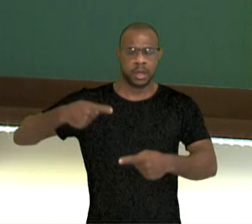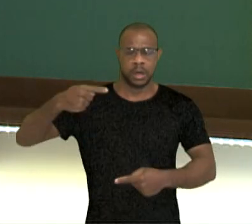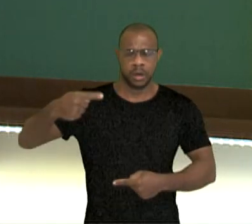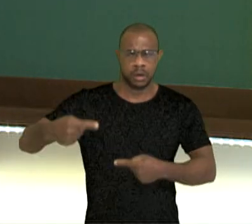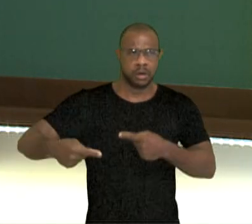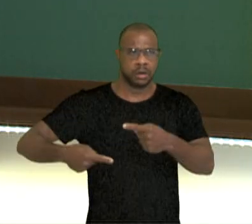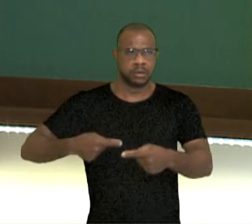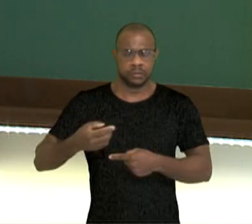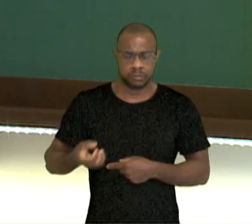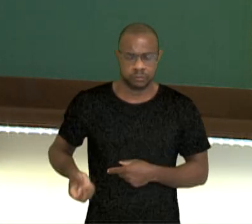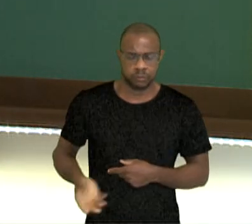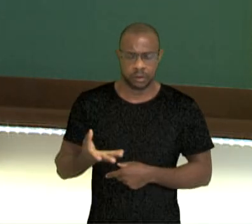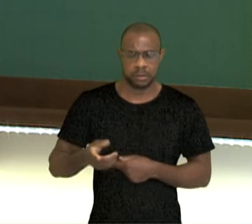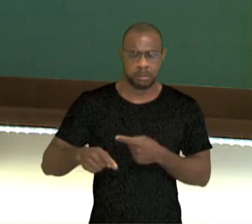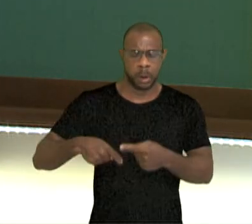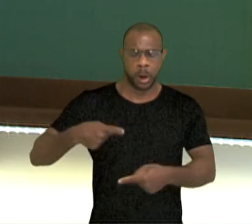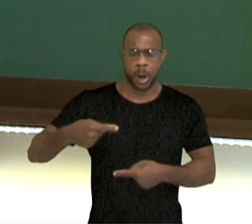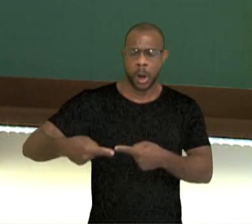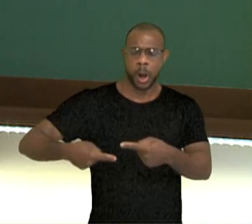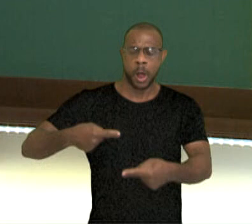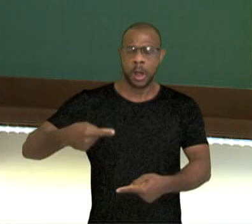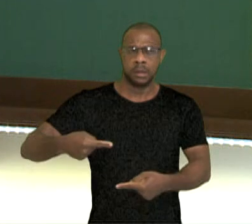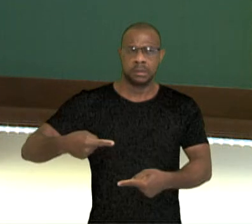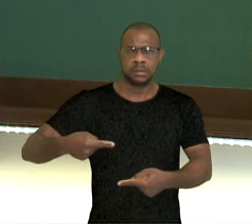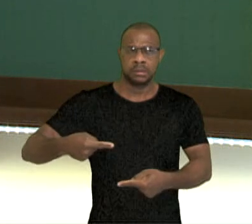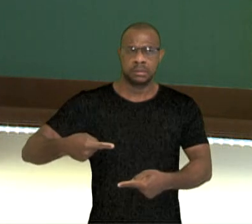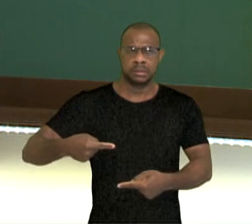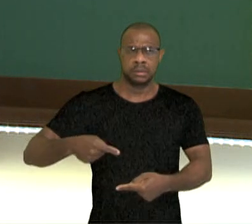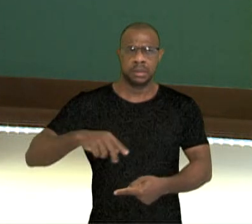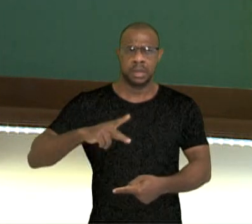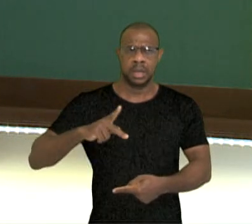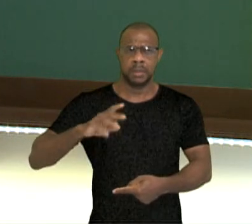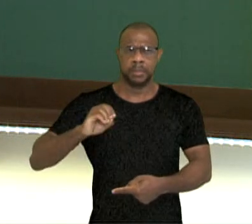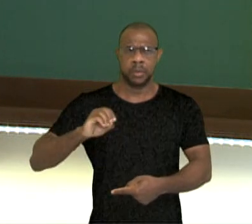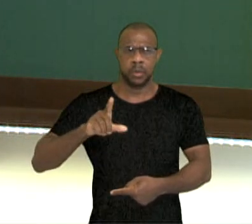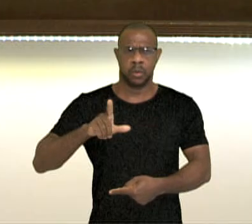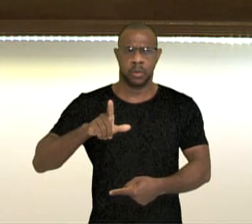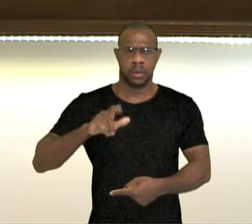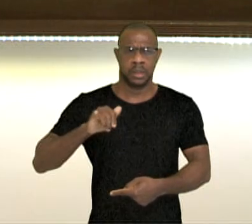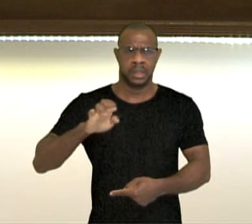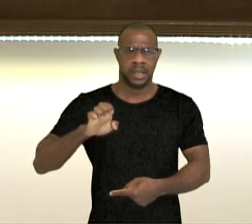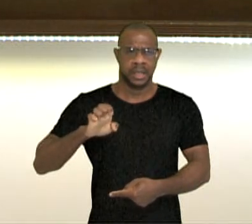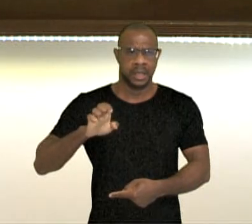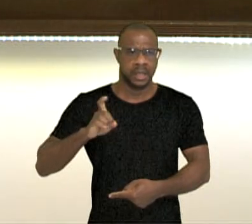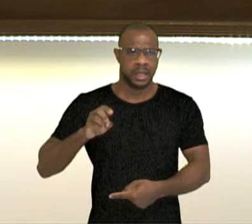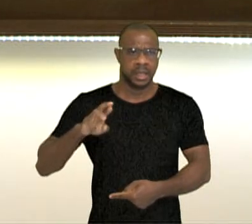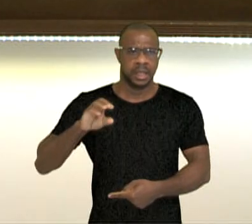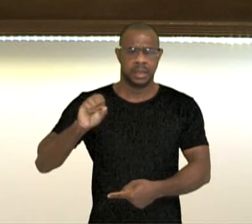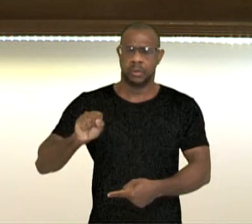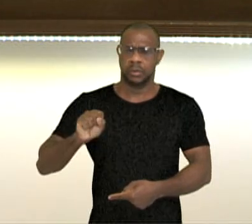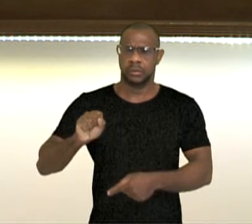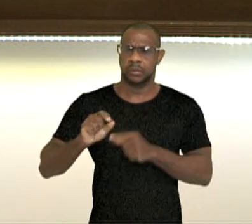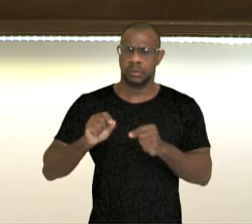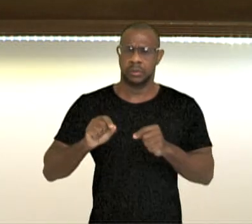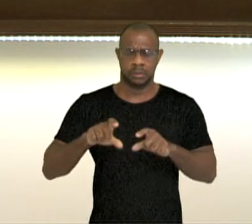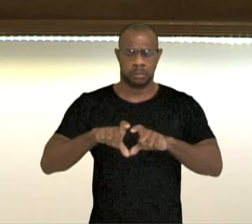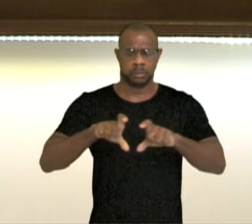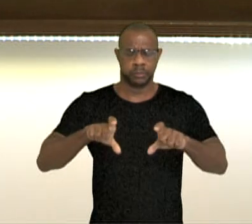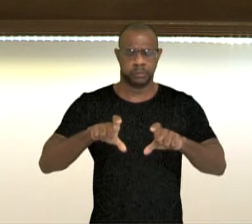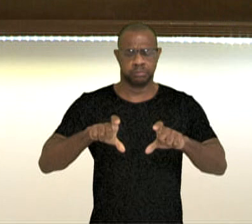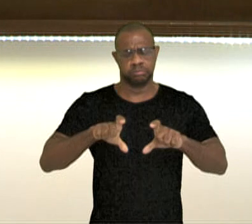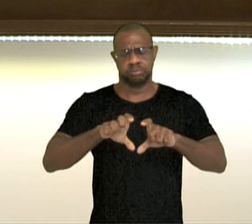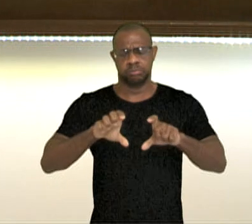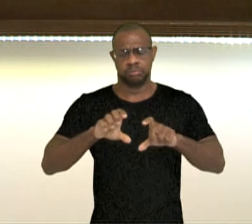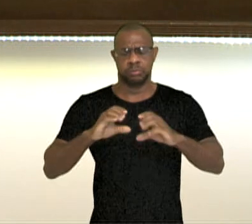A bola, eu jogo, ela sai rolando. Mas o que serão poliedros? Né? Corpo redondo, poliedro é